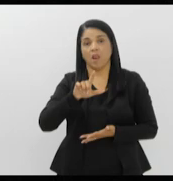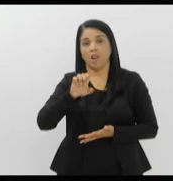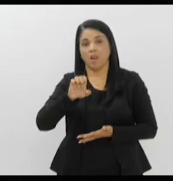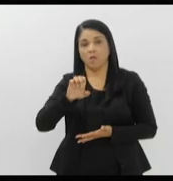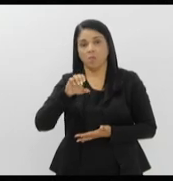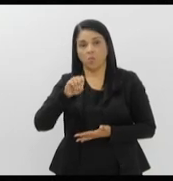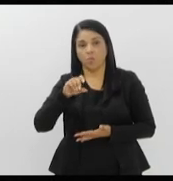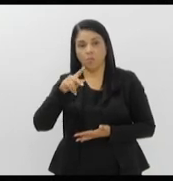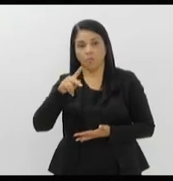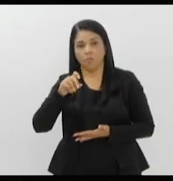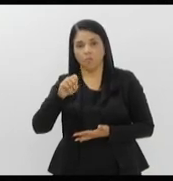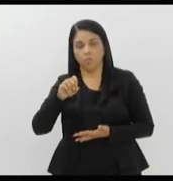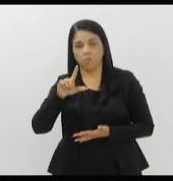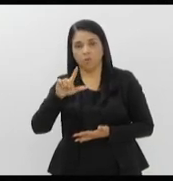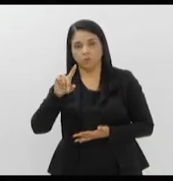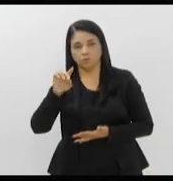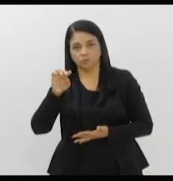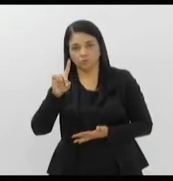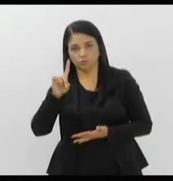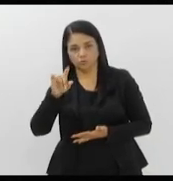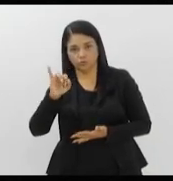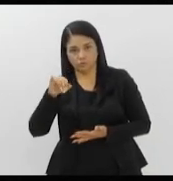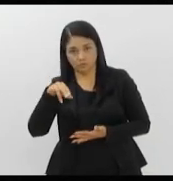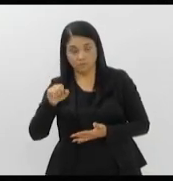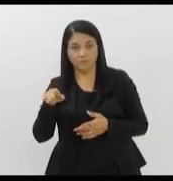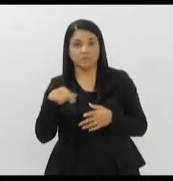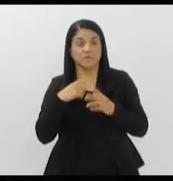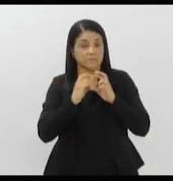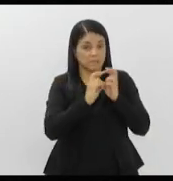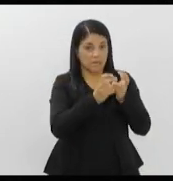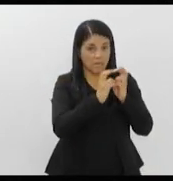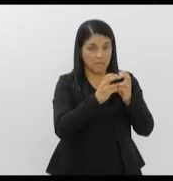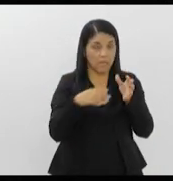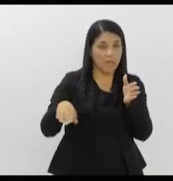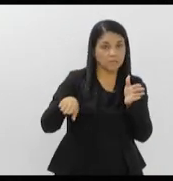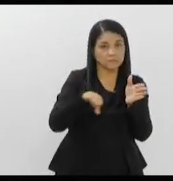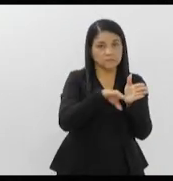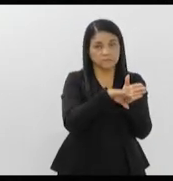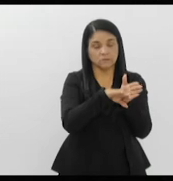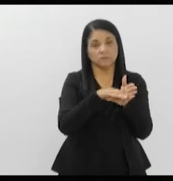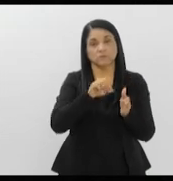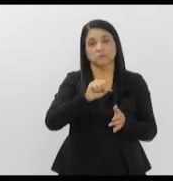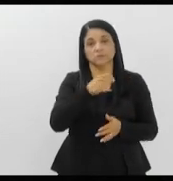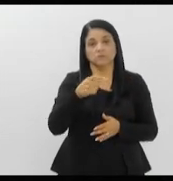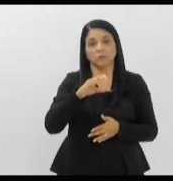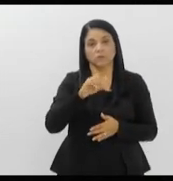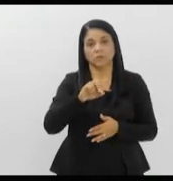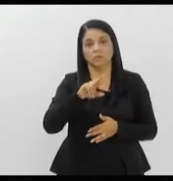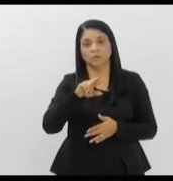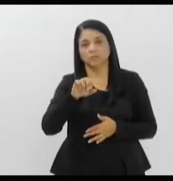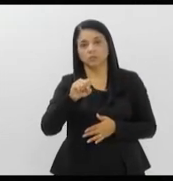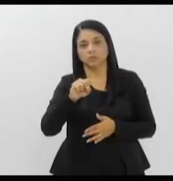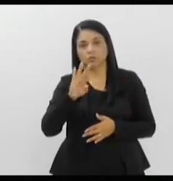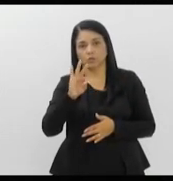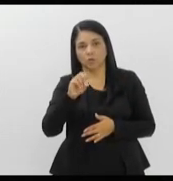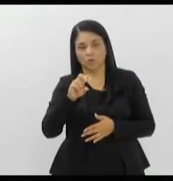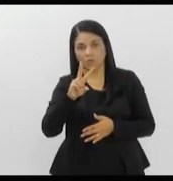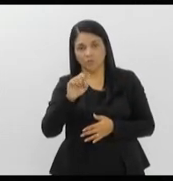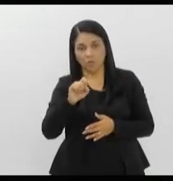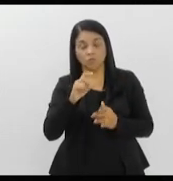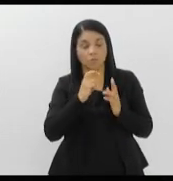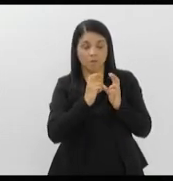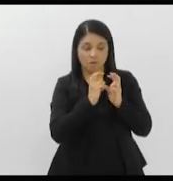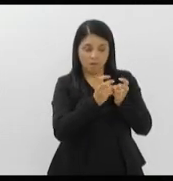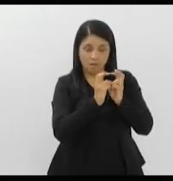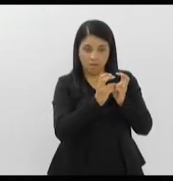trem até a estação de São Cristóvão e basta se deixar uma linha de trem, umazinha, ligando